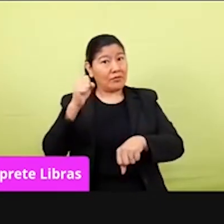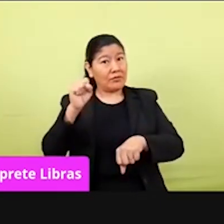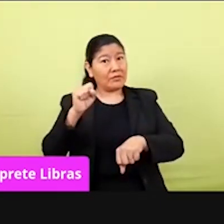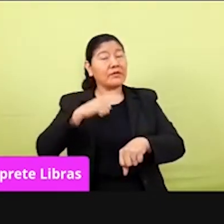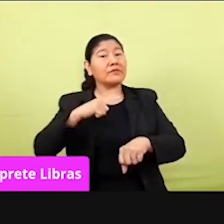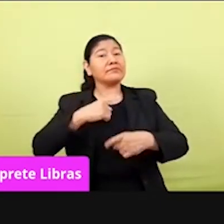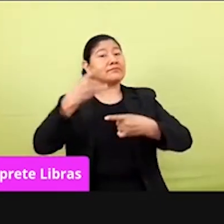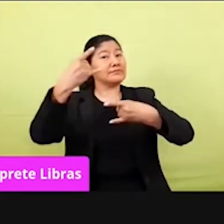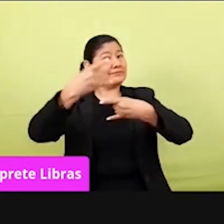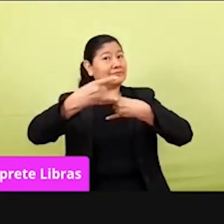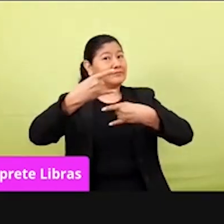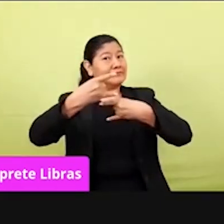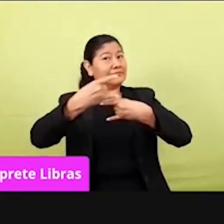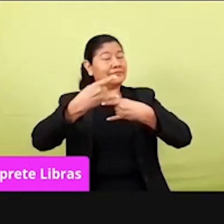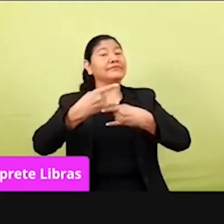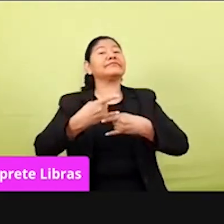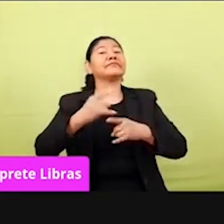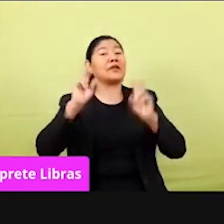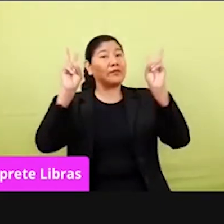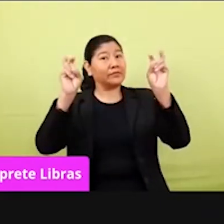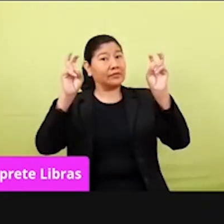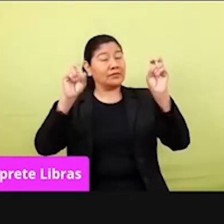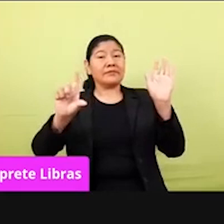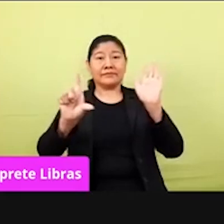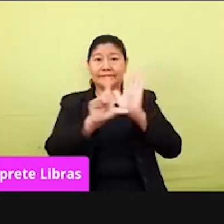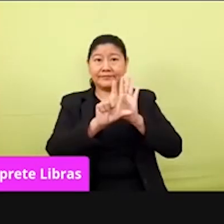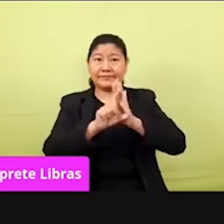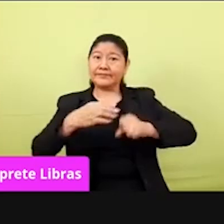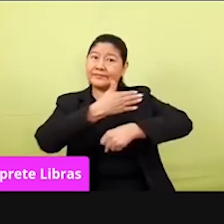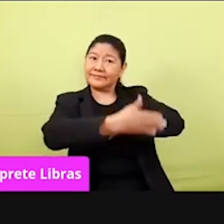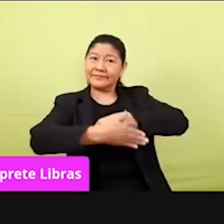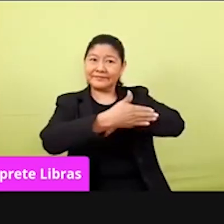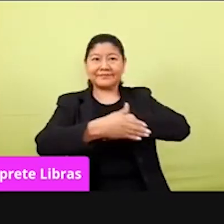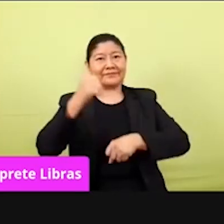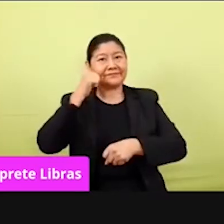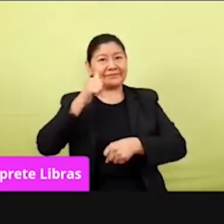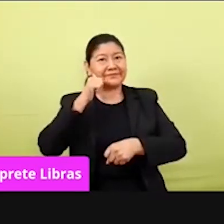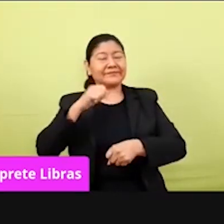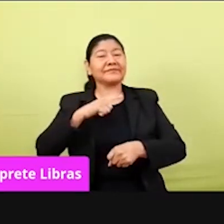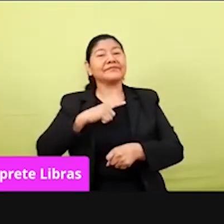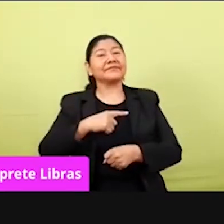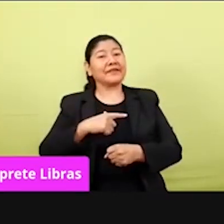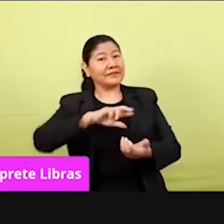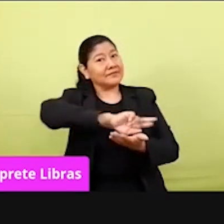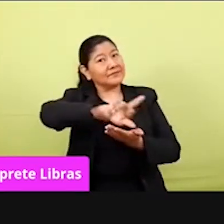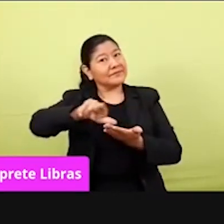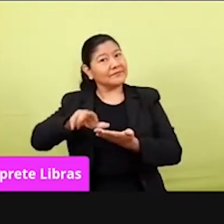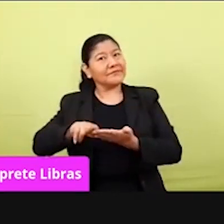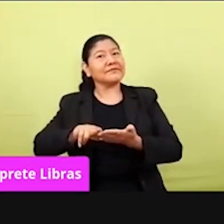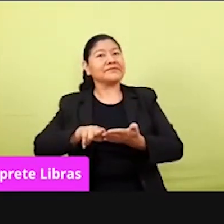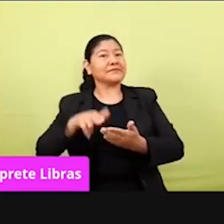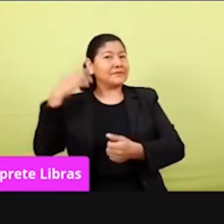a live Maria da Penha vai à escola, ministrada pela especialista Márcia Paulino,